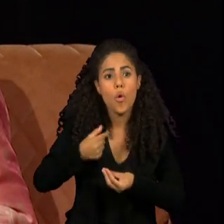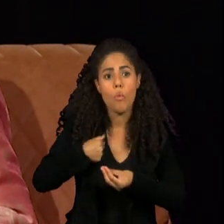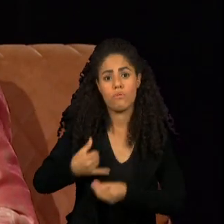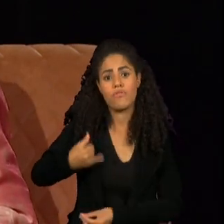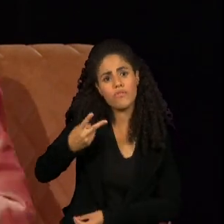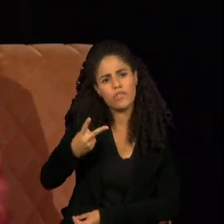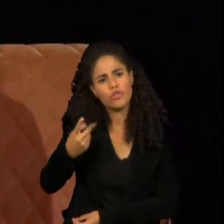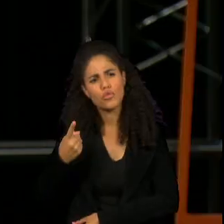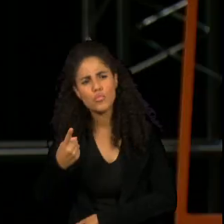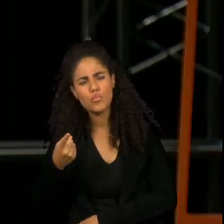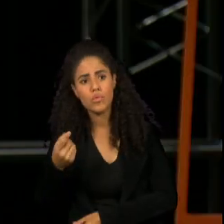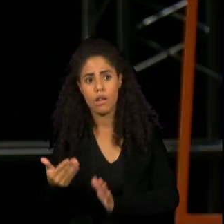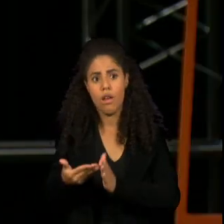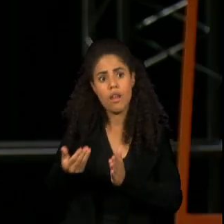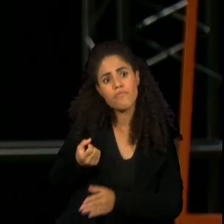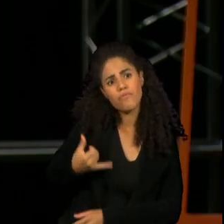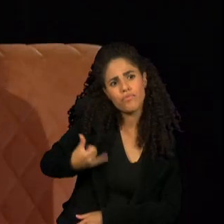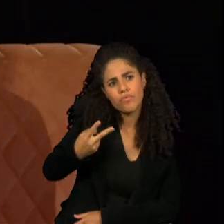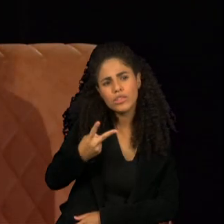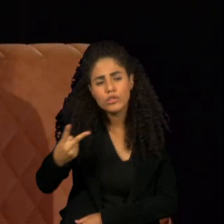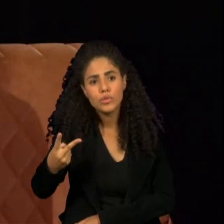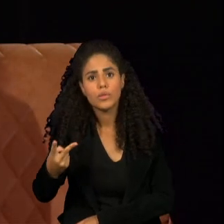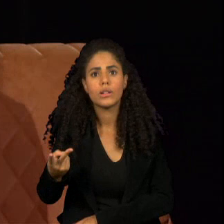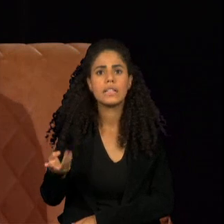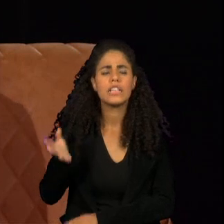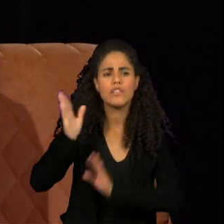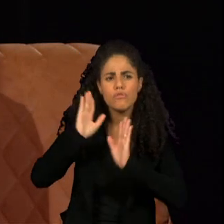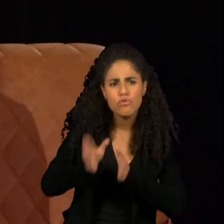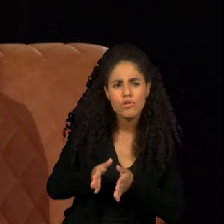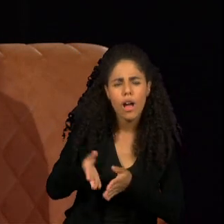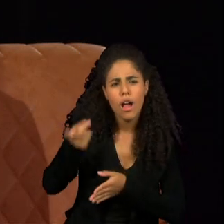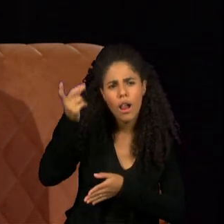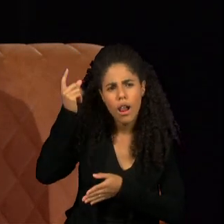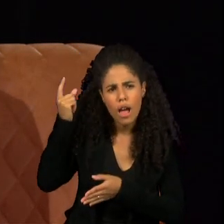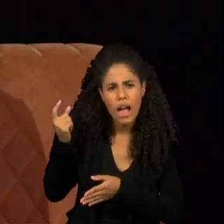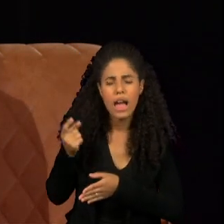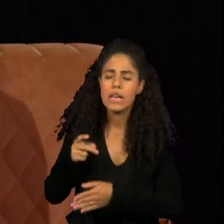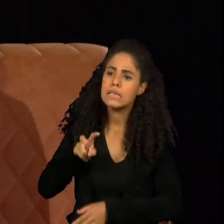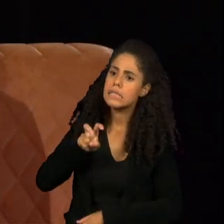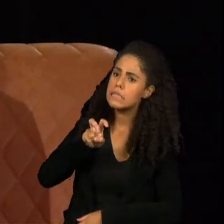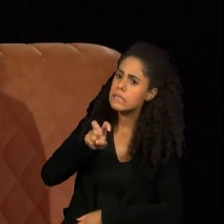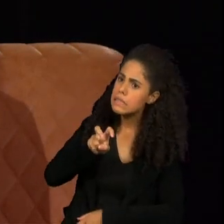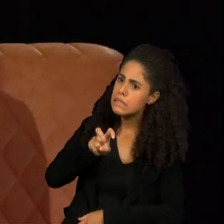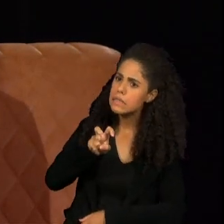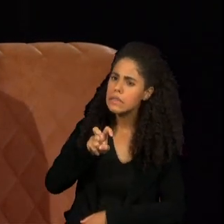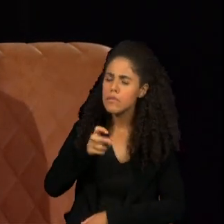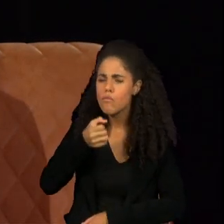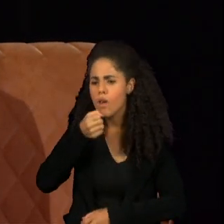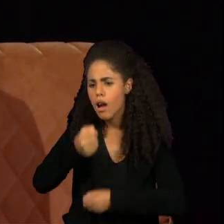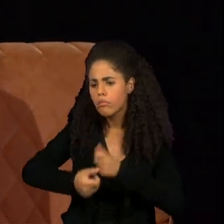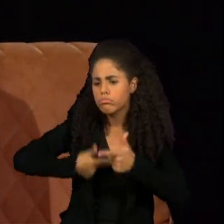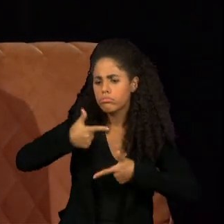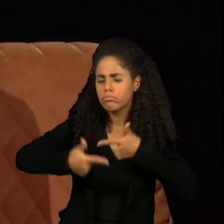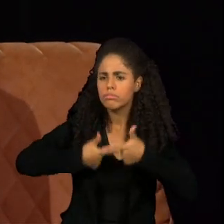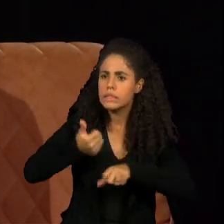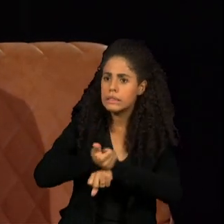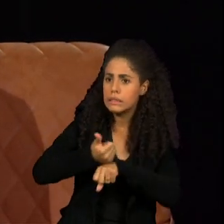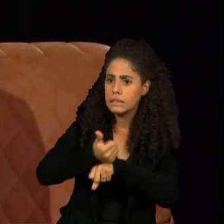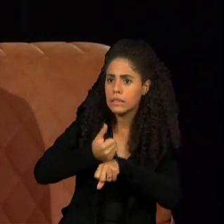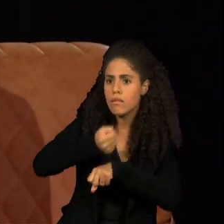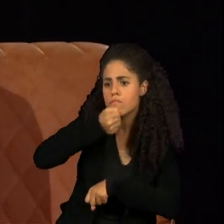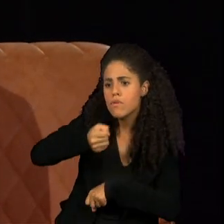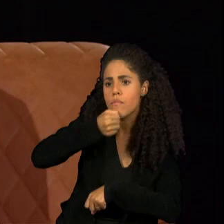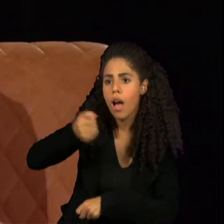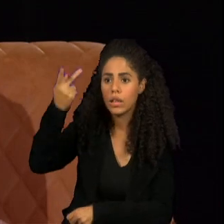fez 22. 21? E já tinha 5 anos como jornalista, né, do Estado de São Paulo,